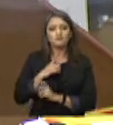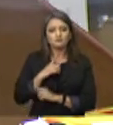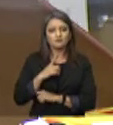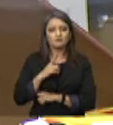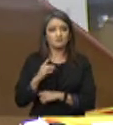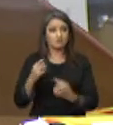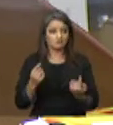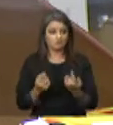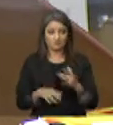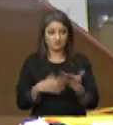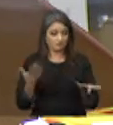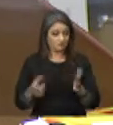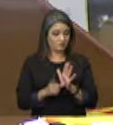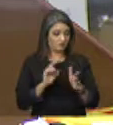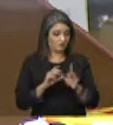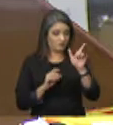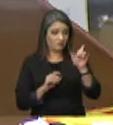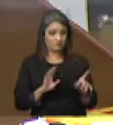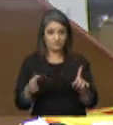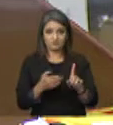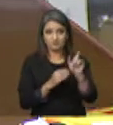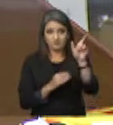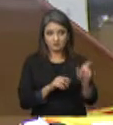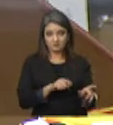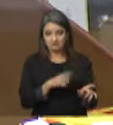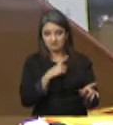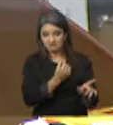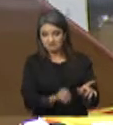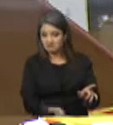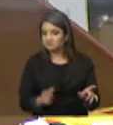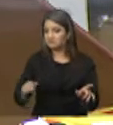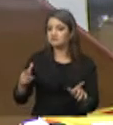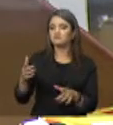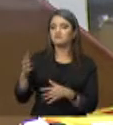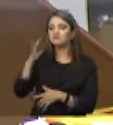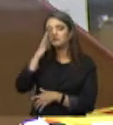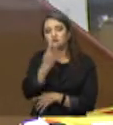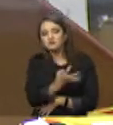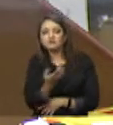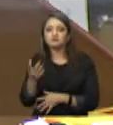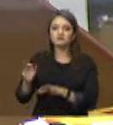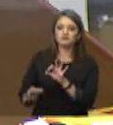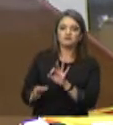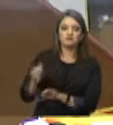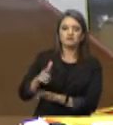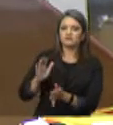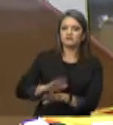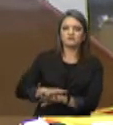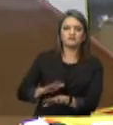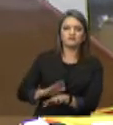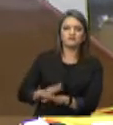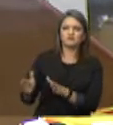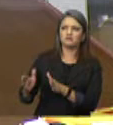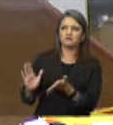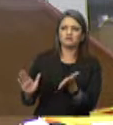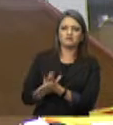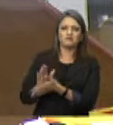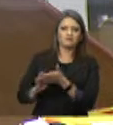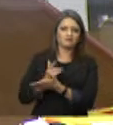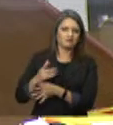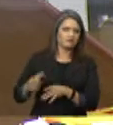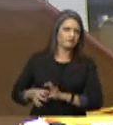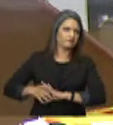sem nenhuma compensação Afinal o acusado em poder judiciário e não tinha nenhum prazo próprio nessa e o que